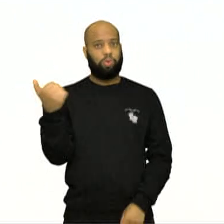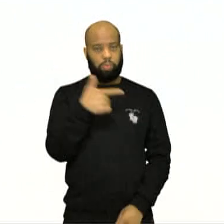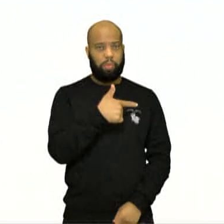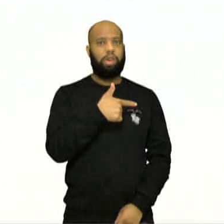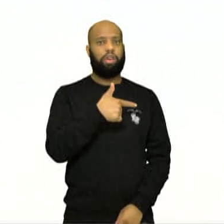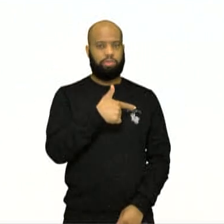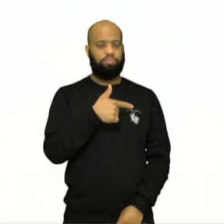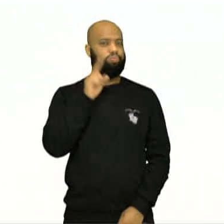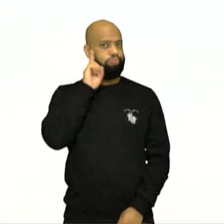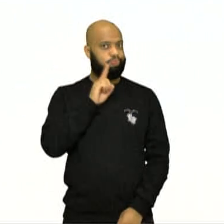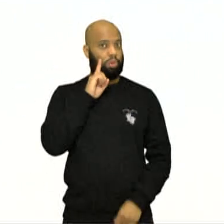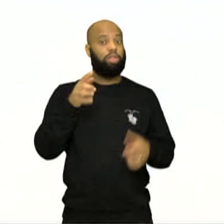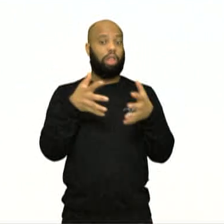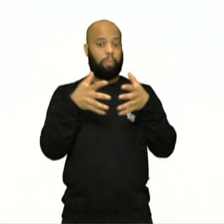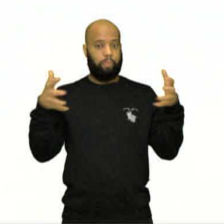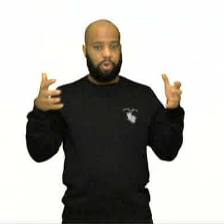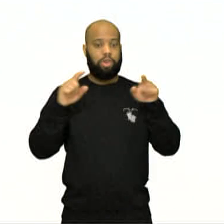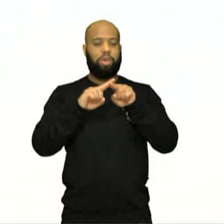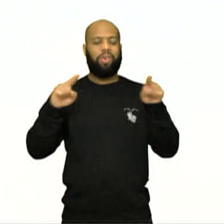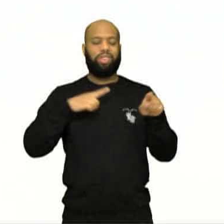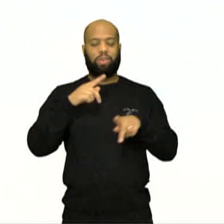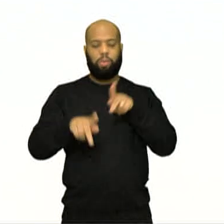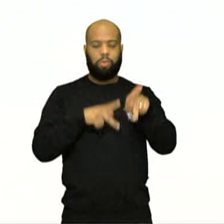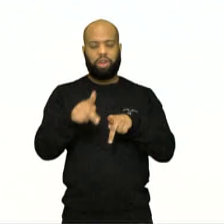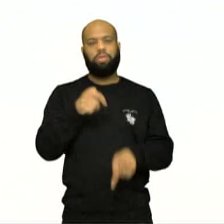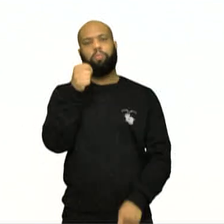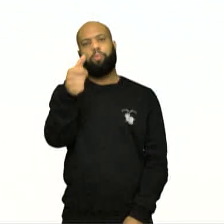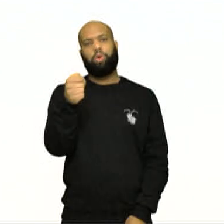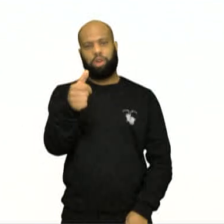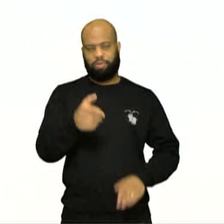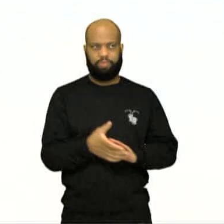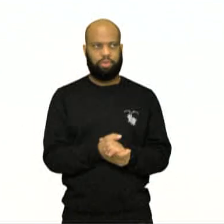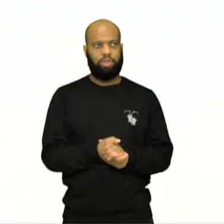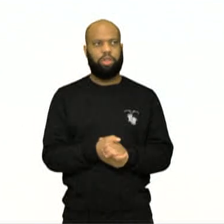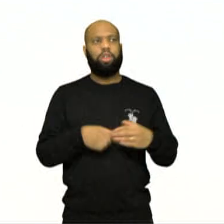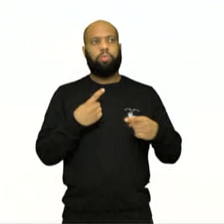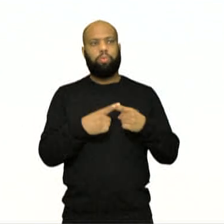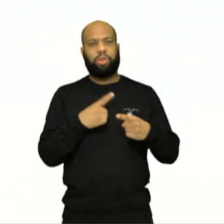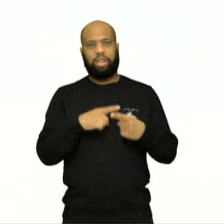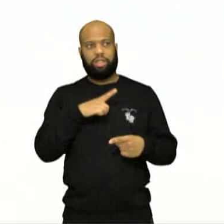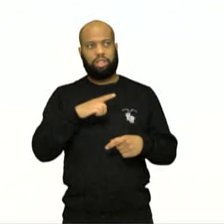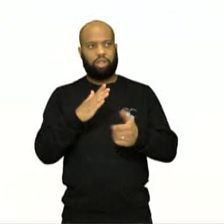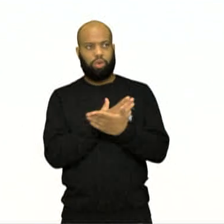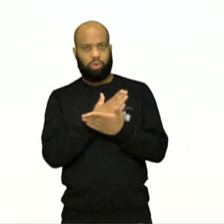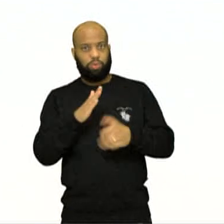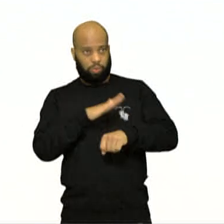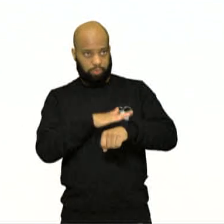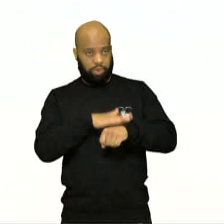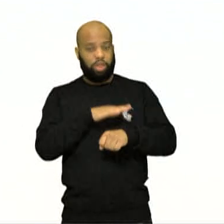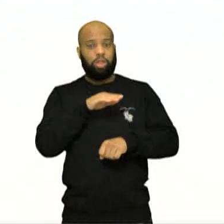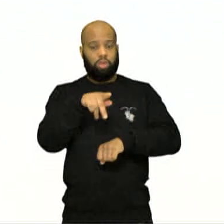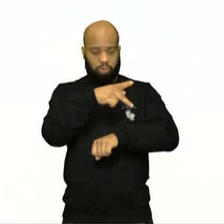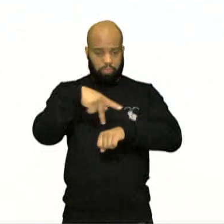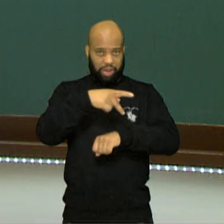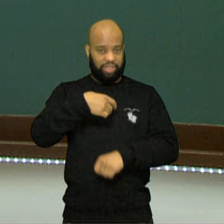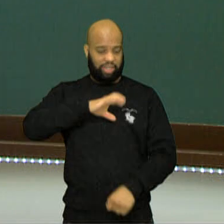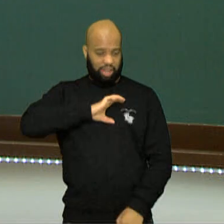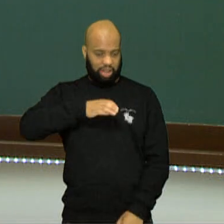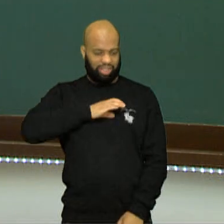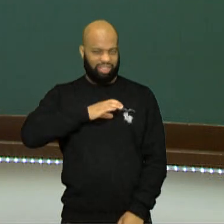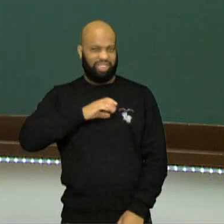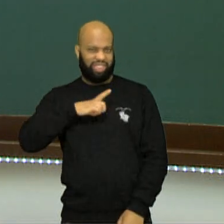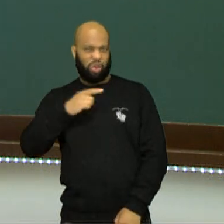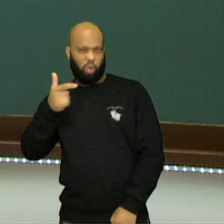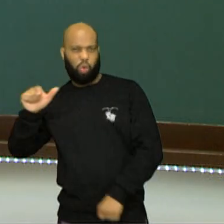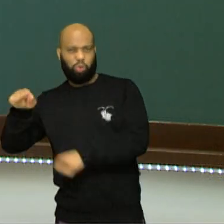Unidos. Mas ele tem uma população pequena. Tanto que de vez em quando, pessoal, o Canadá é um dos países, como outros países